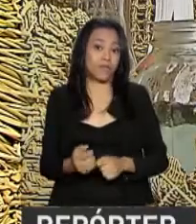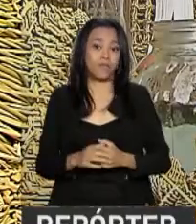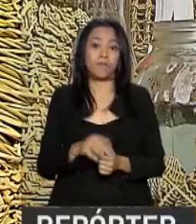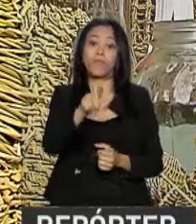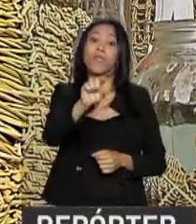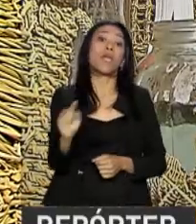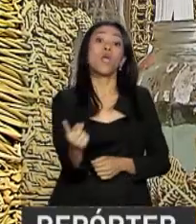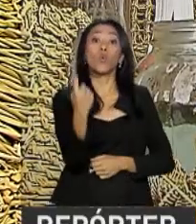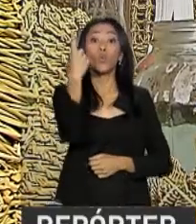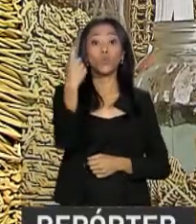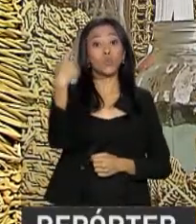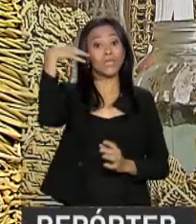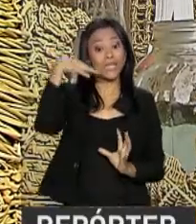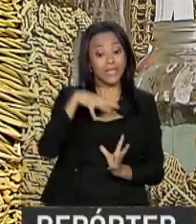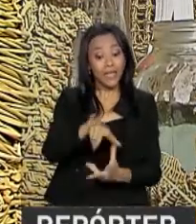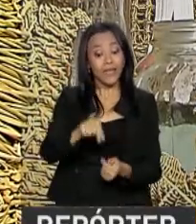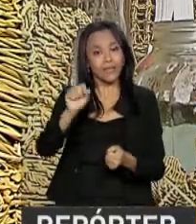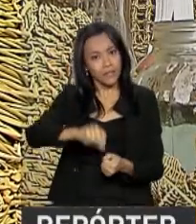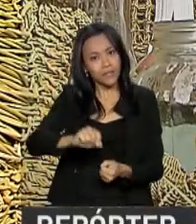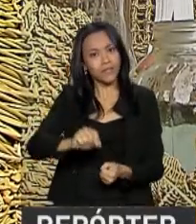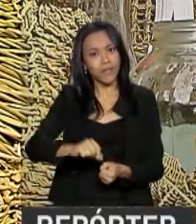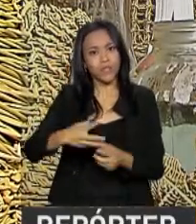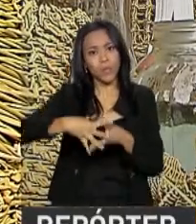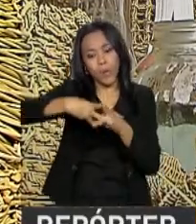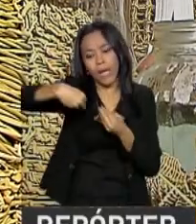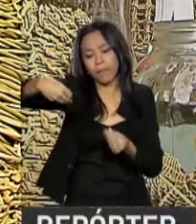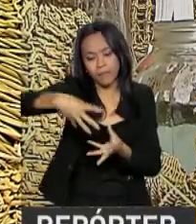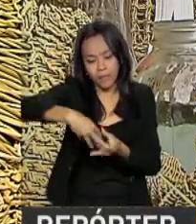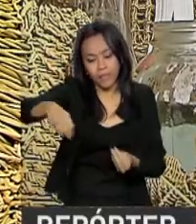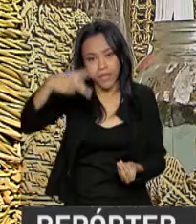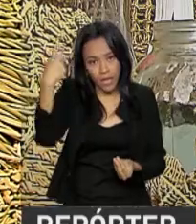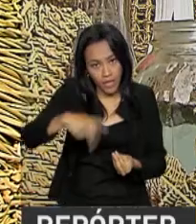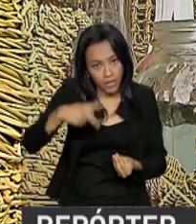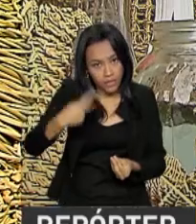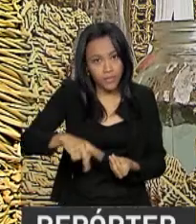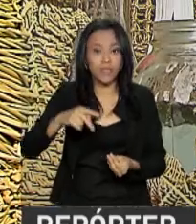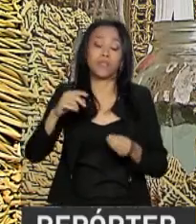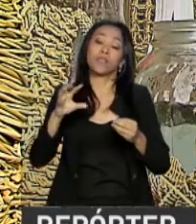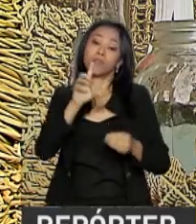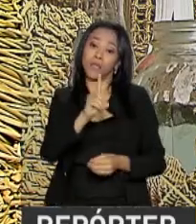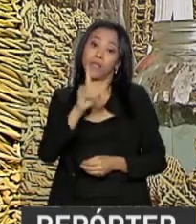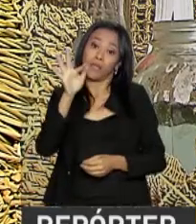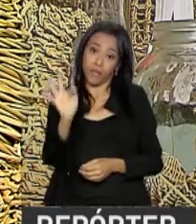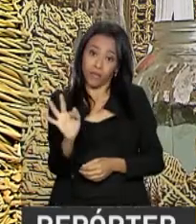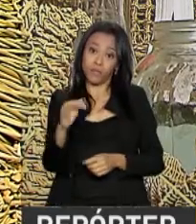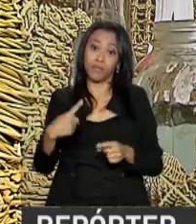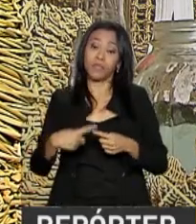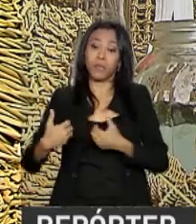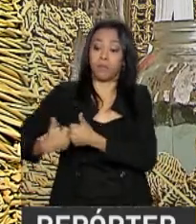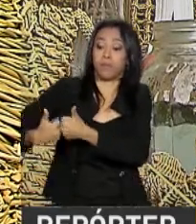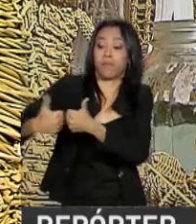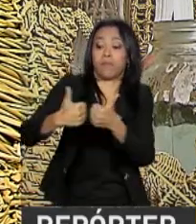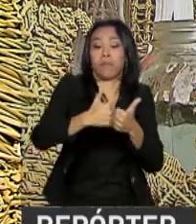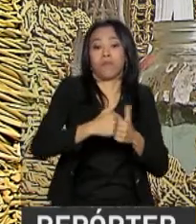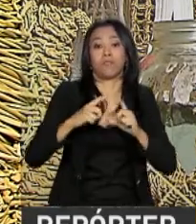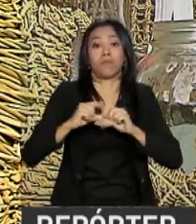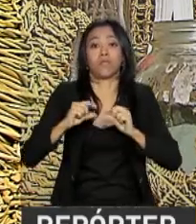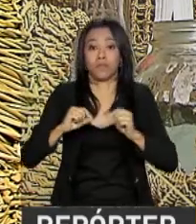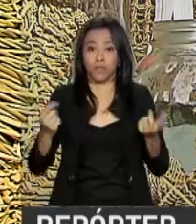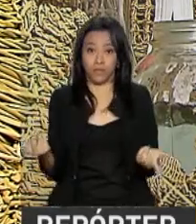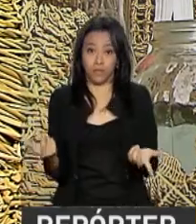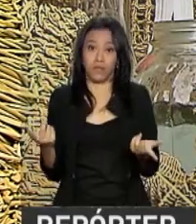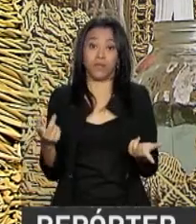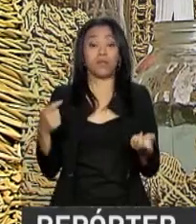do planeta terra que se faz até chamado capim colonião distrito federal e entorno de brasília então a gente tinha que é